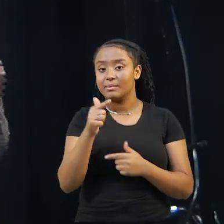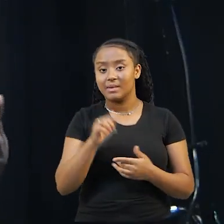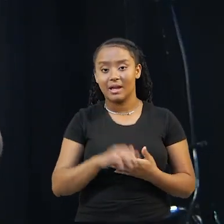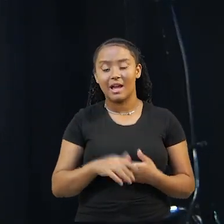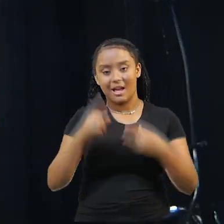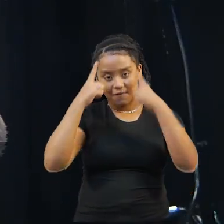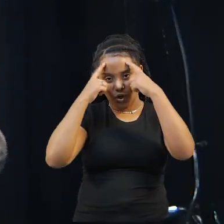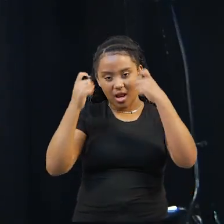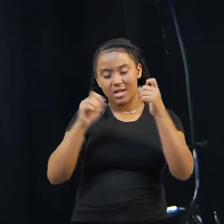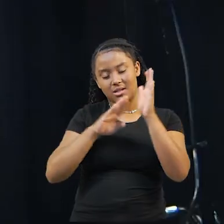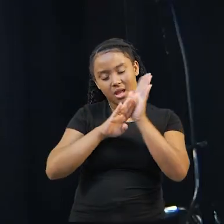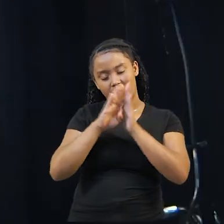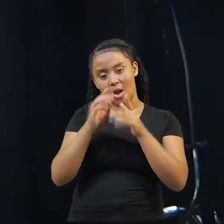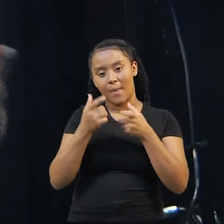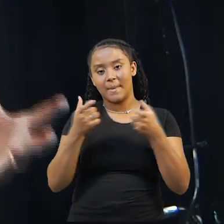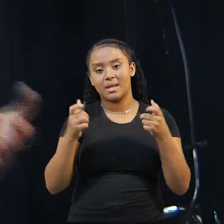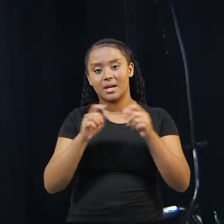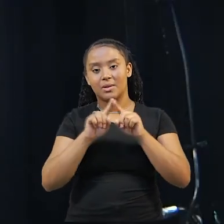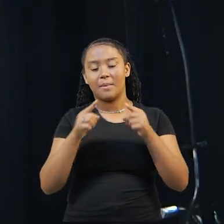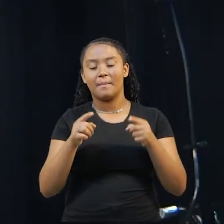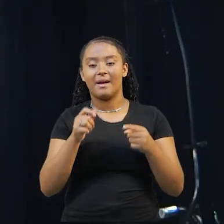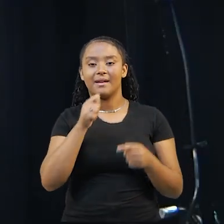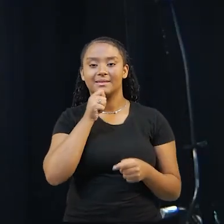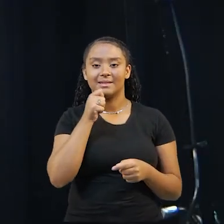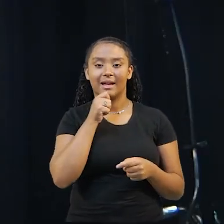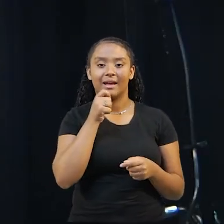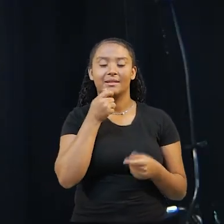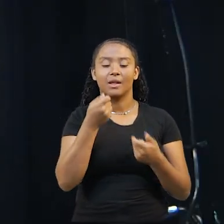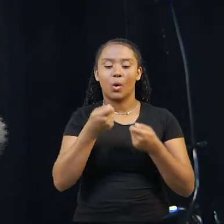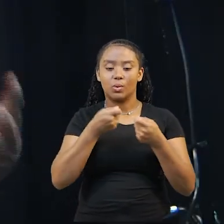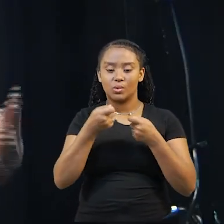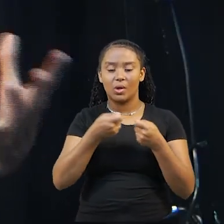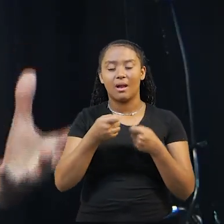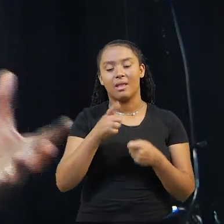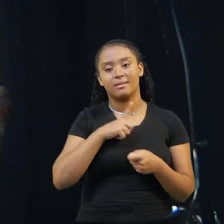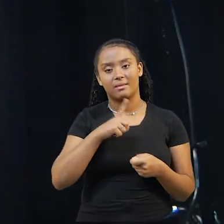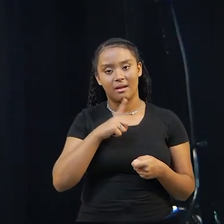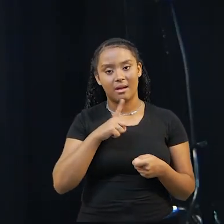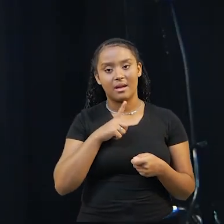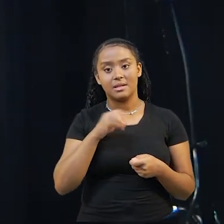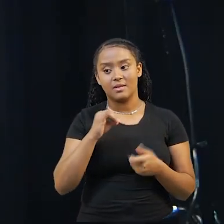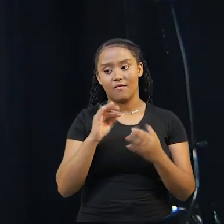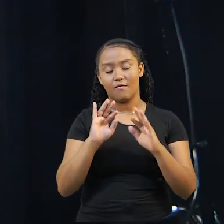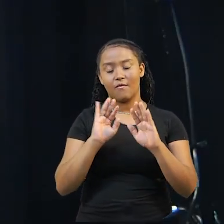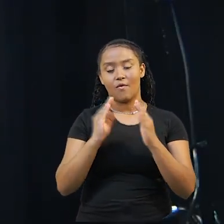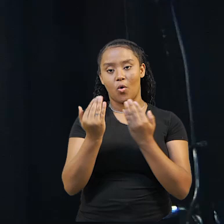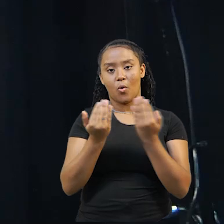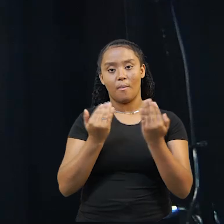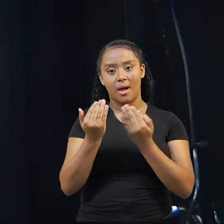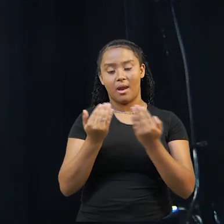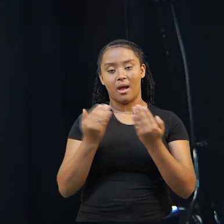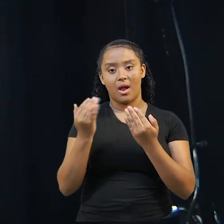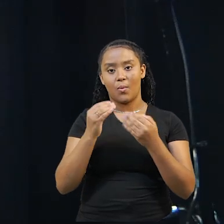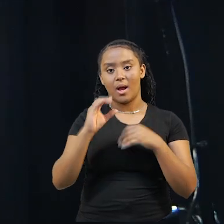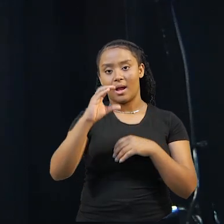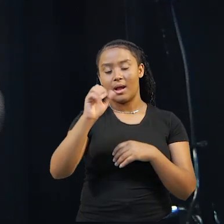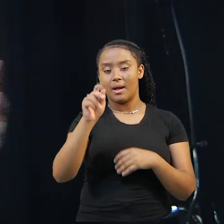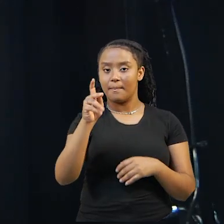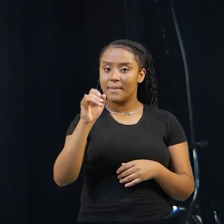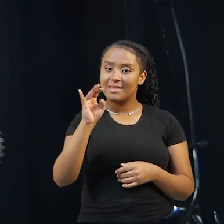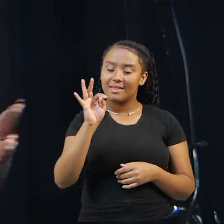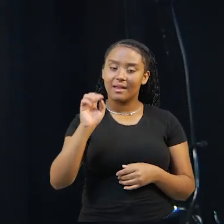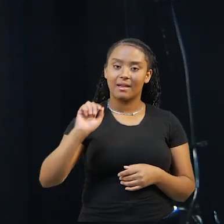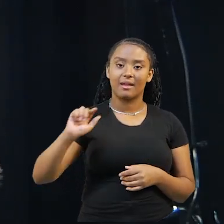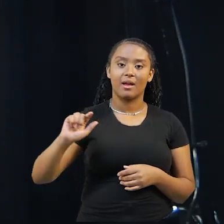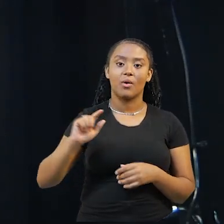violência, embora esteja aumentando, ainda está muito controlada em relação às capitais. Então, assim, a